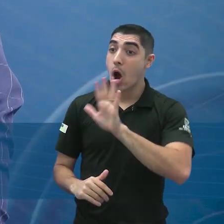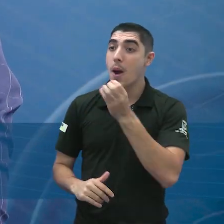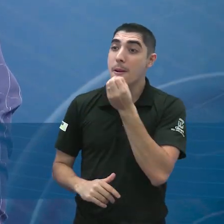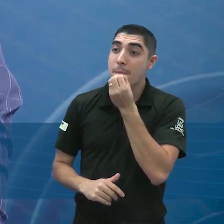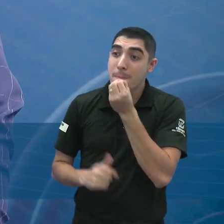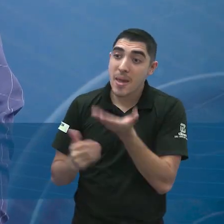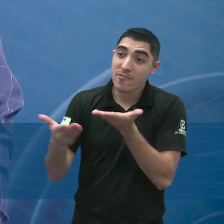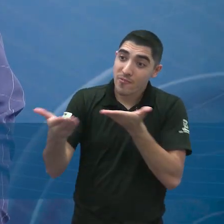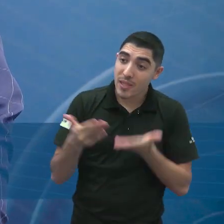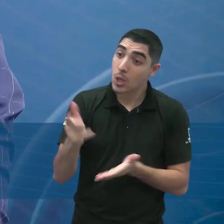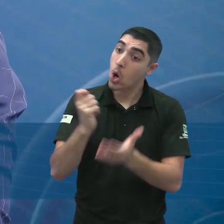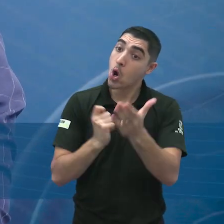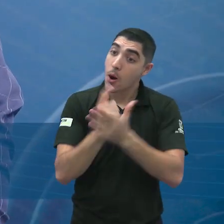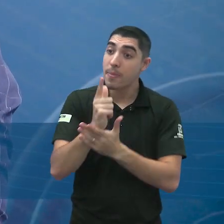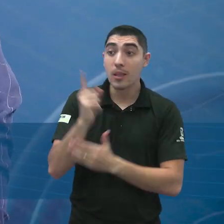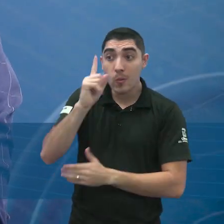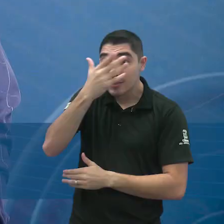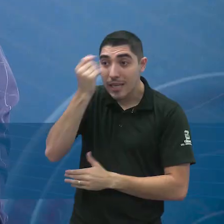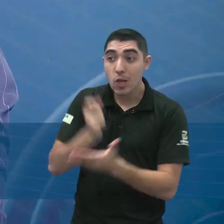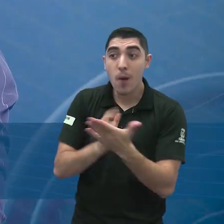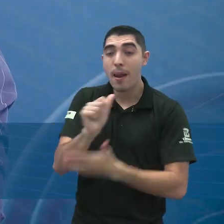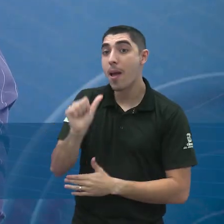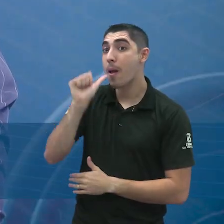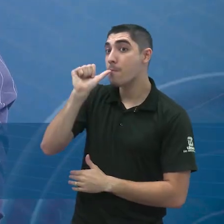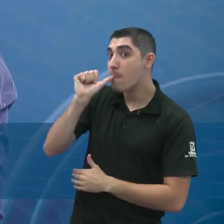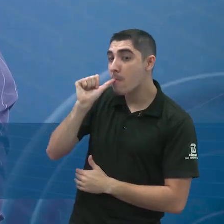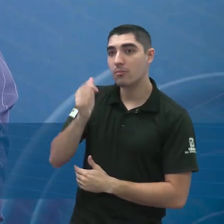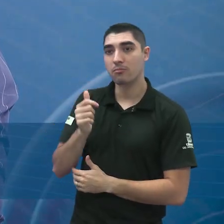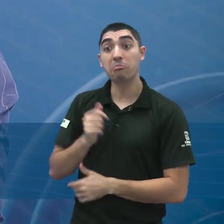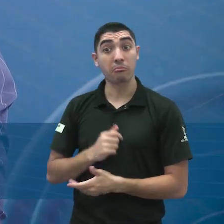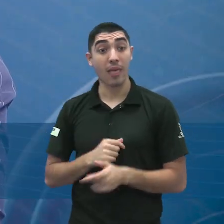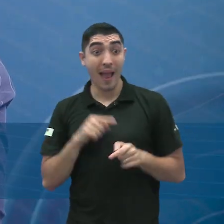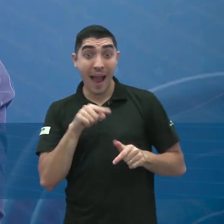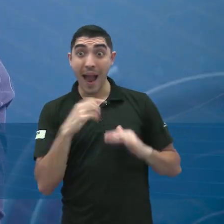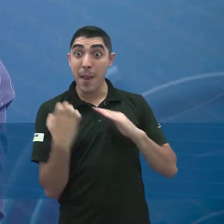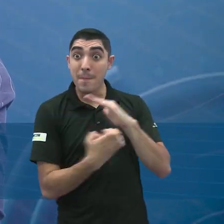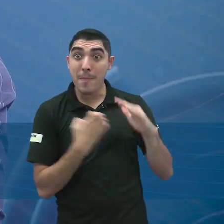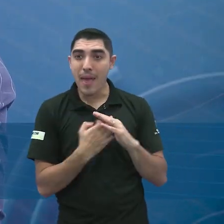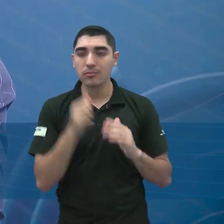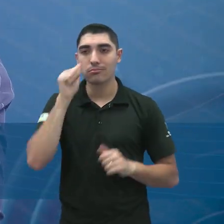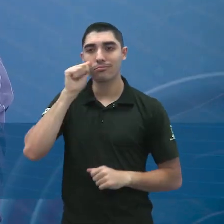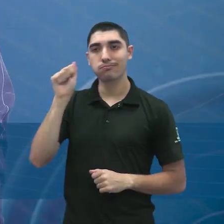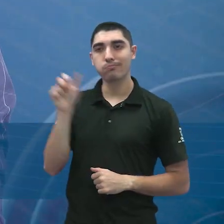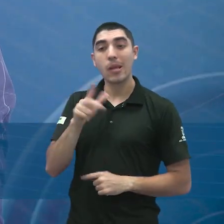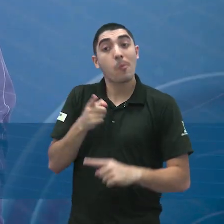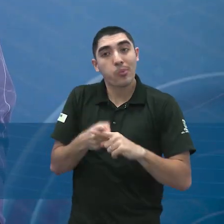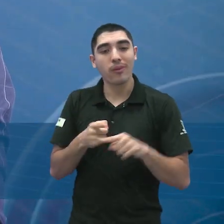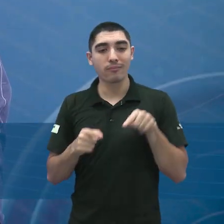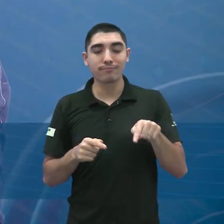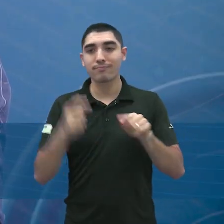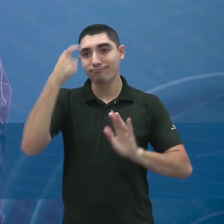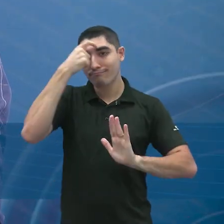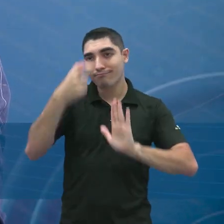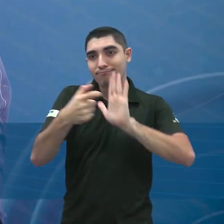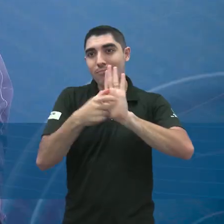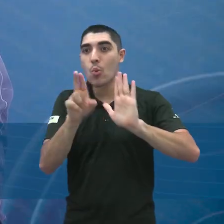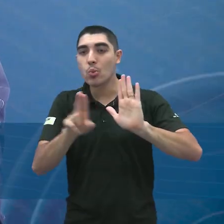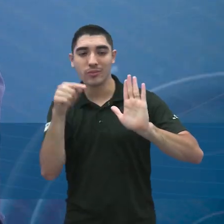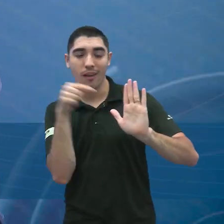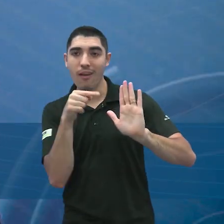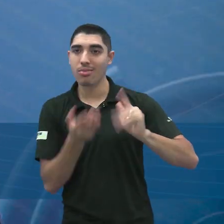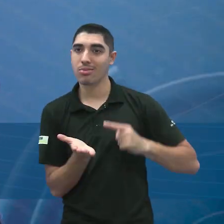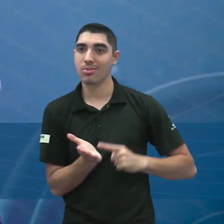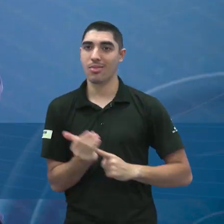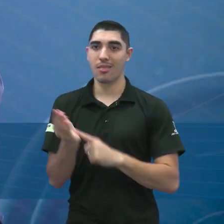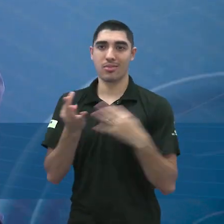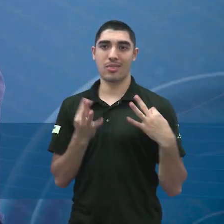uma mamadeira, alguma coisa. Então, as empresas que estão conseguindo entender e usar a tecnologia, porque a tecnologia está muito disponível e muito